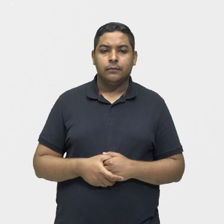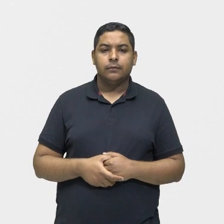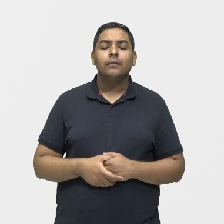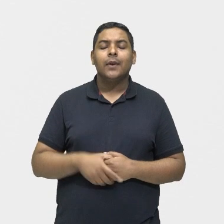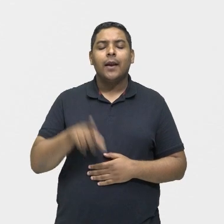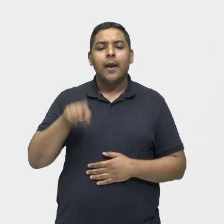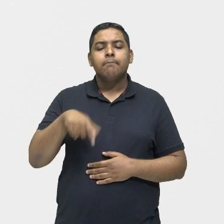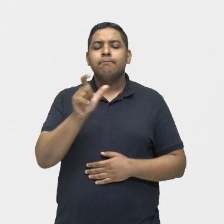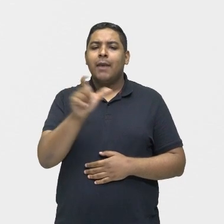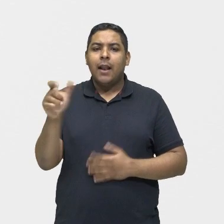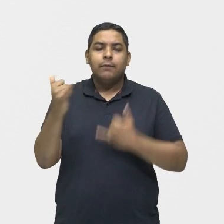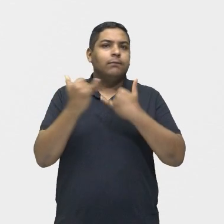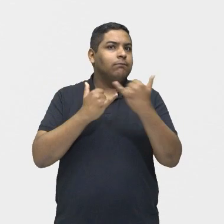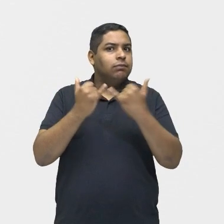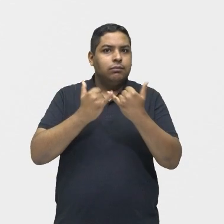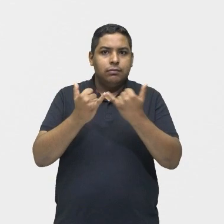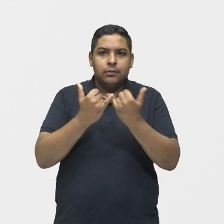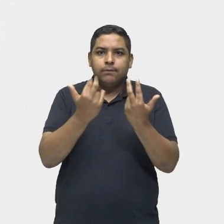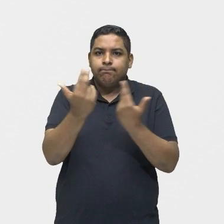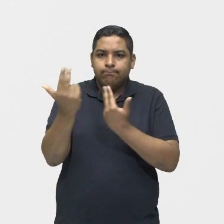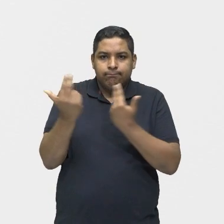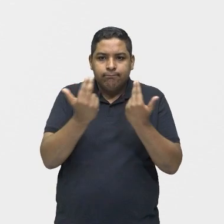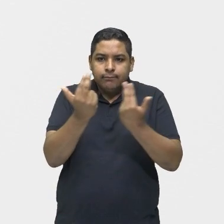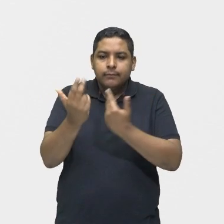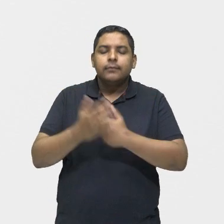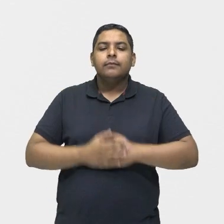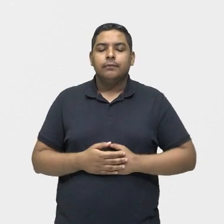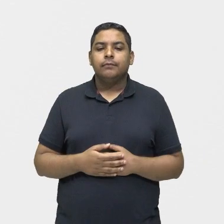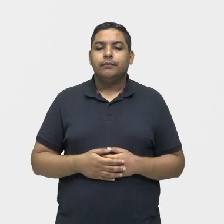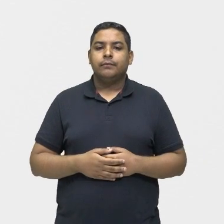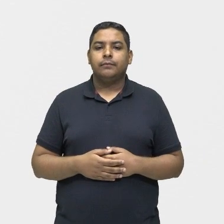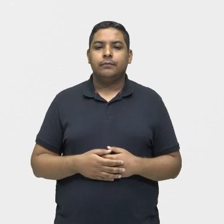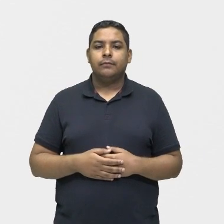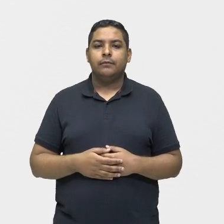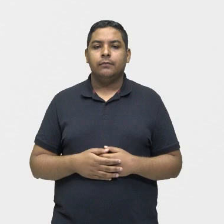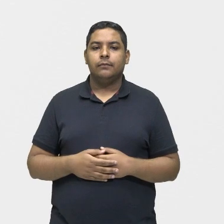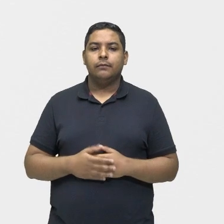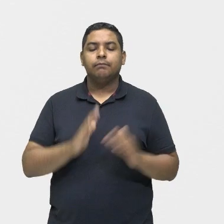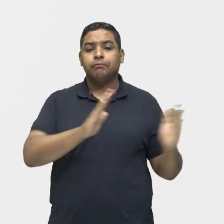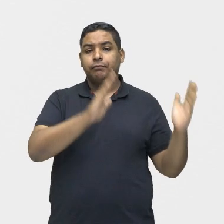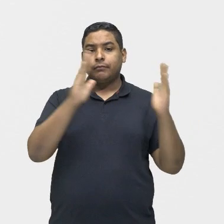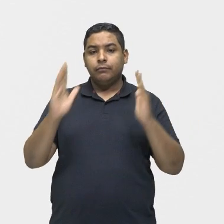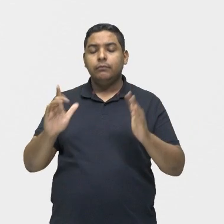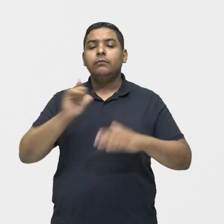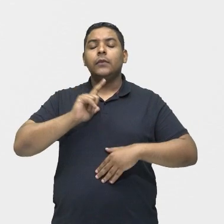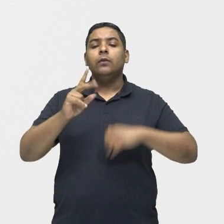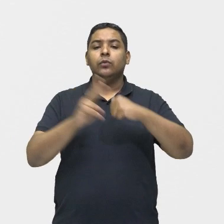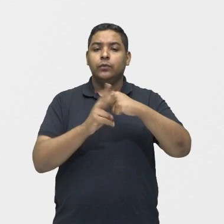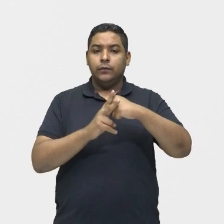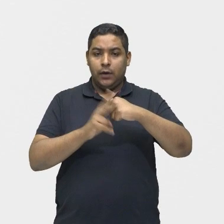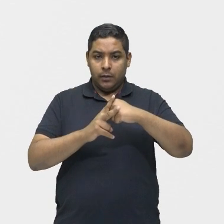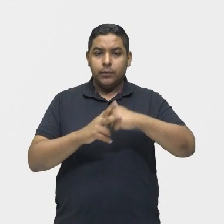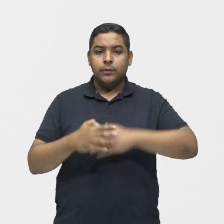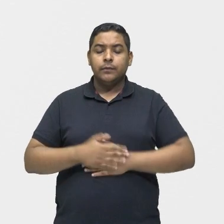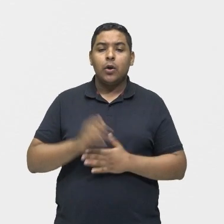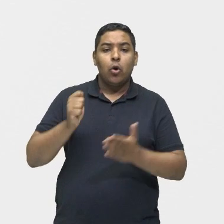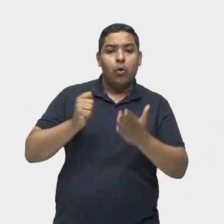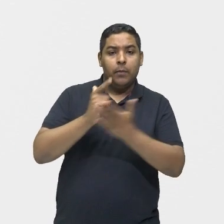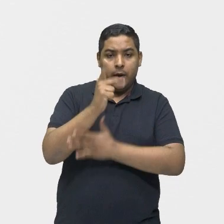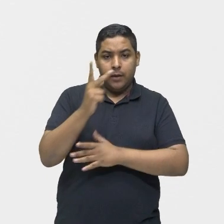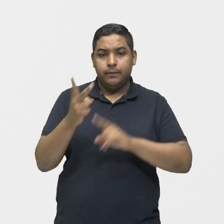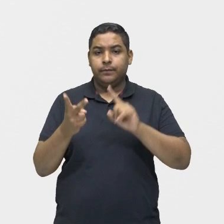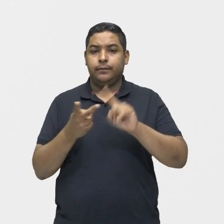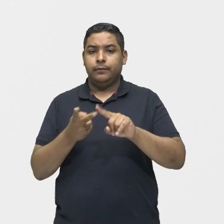parecem muito, inclusive na tradução, né. Aí mais na sequência, nós temos na sequência de verbos, to buy, que é